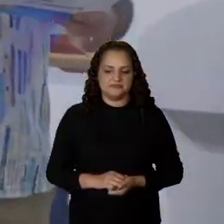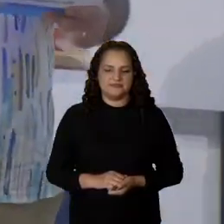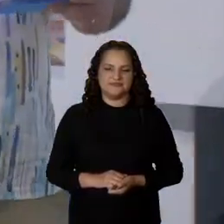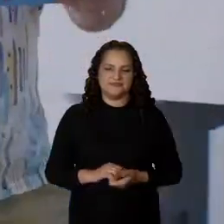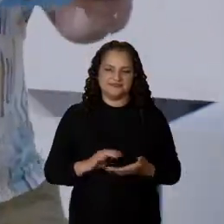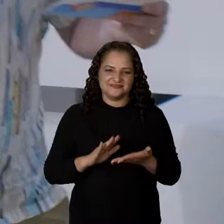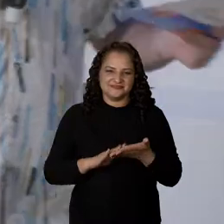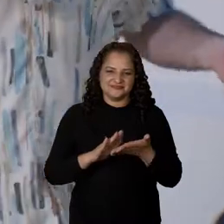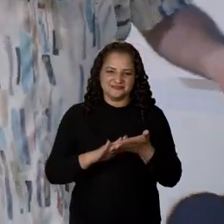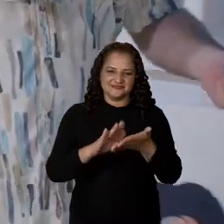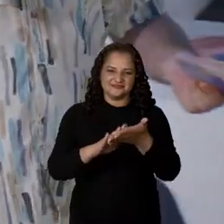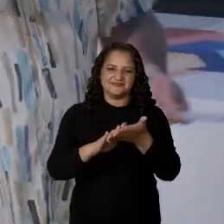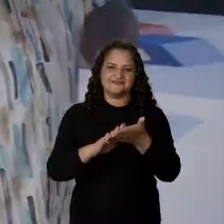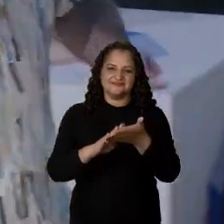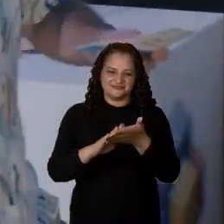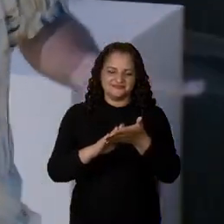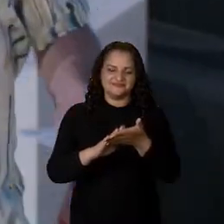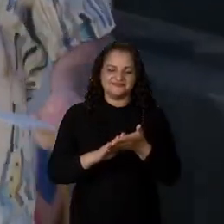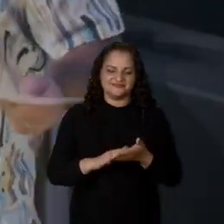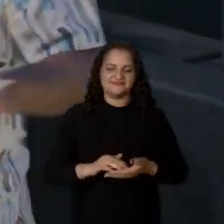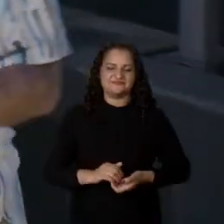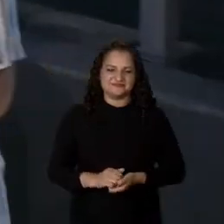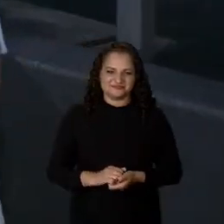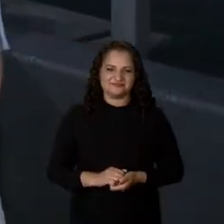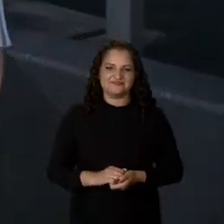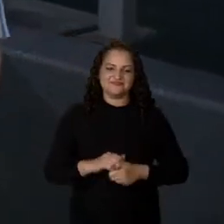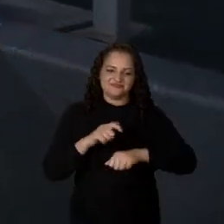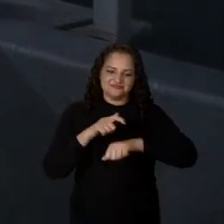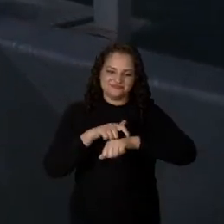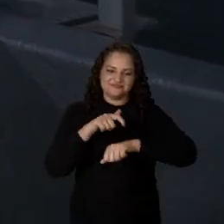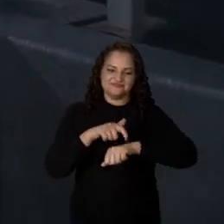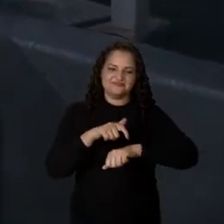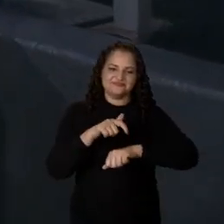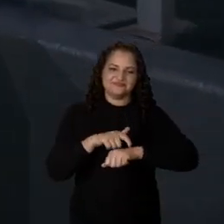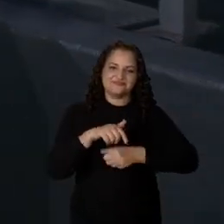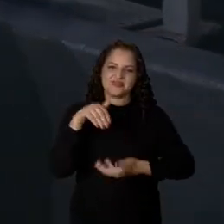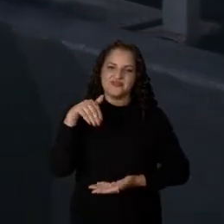Meus parabéns, chegamos ao momento final,